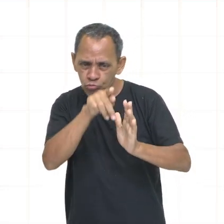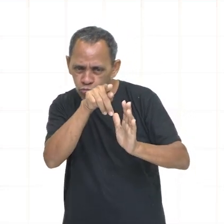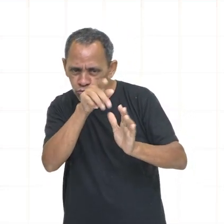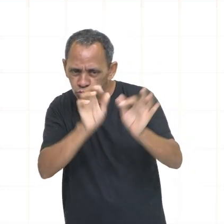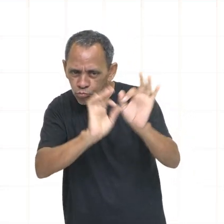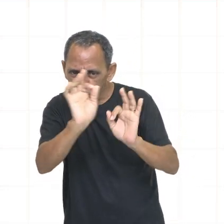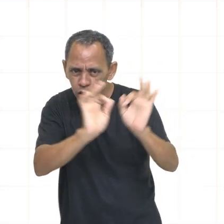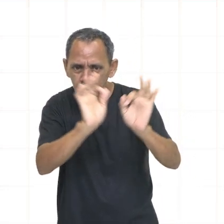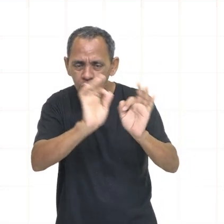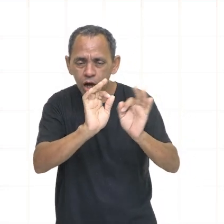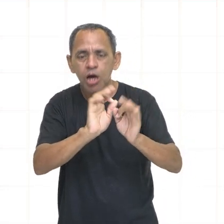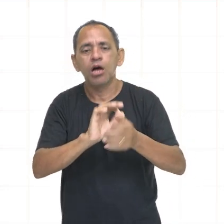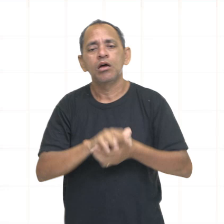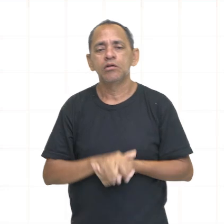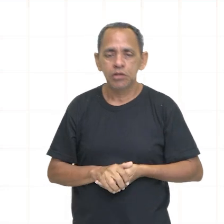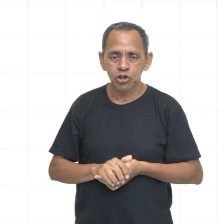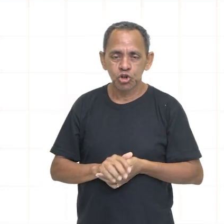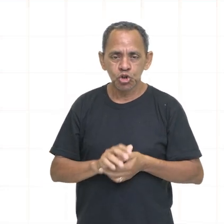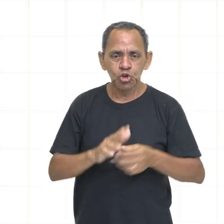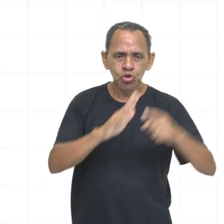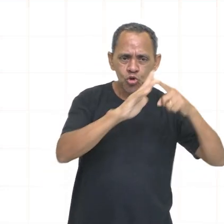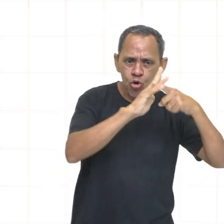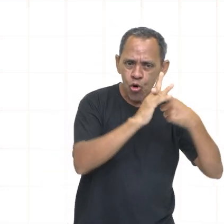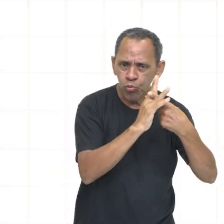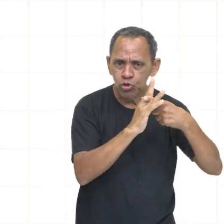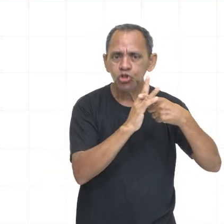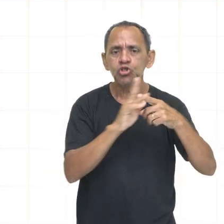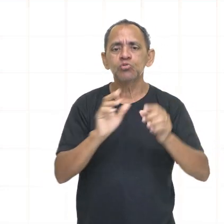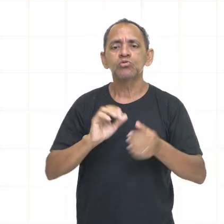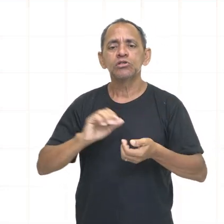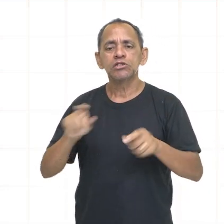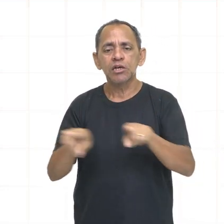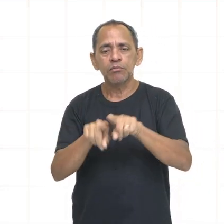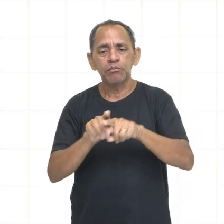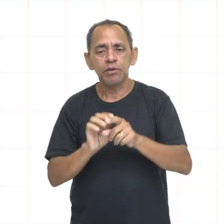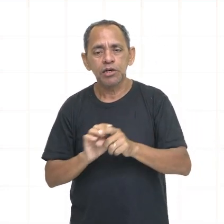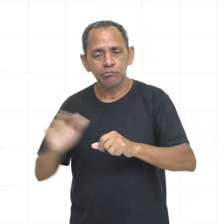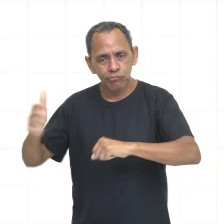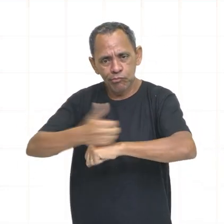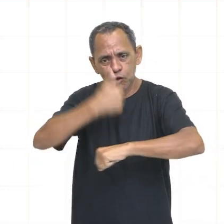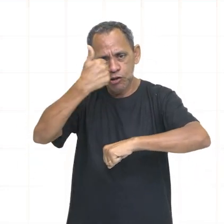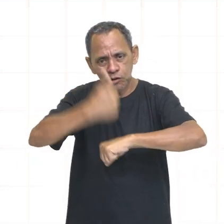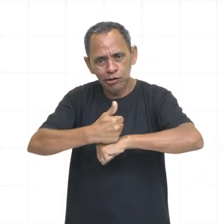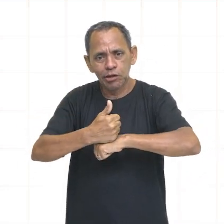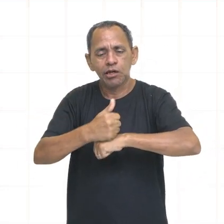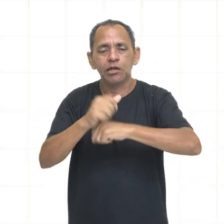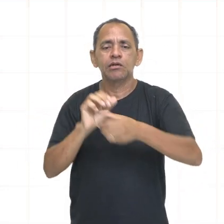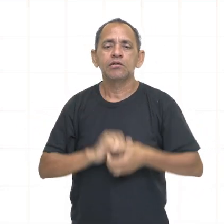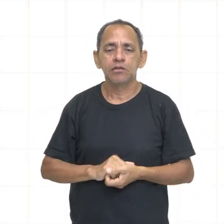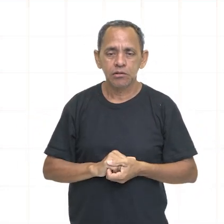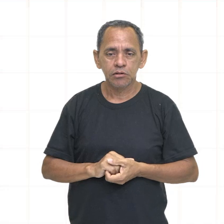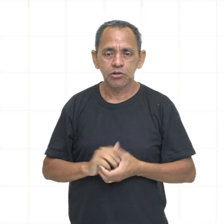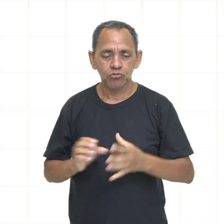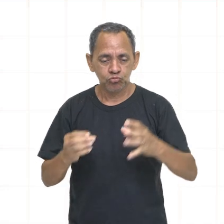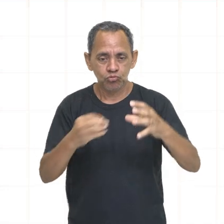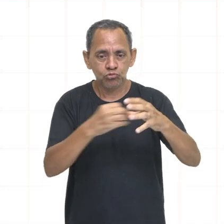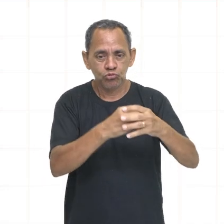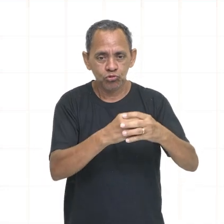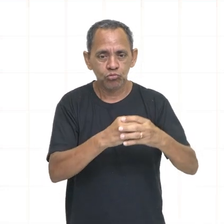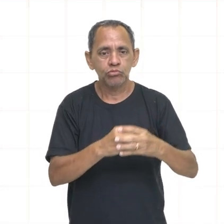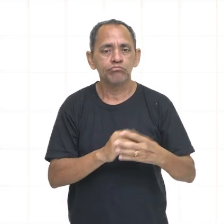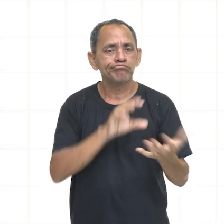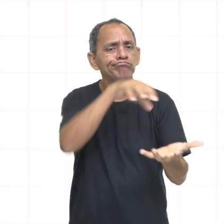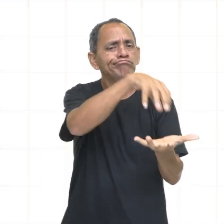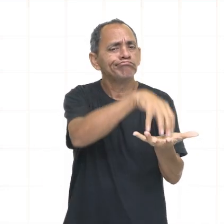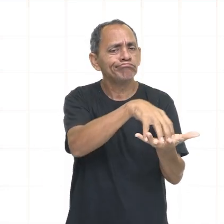conspiração comunista para a tomada do poder e a entrega à cúpula das Forças Armadas. Adiante, vamos lá.